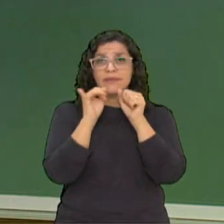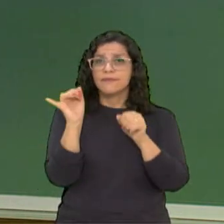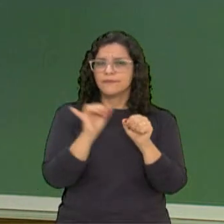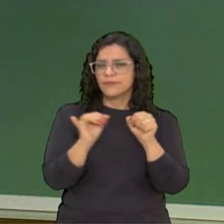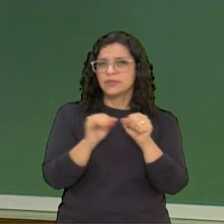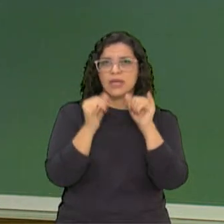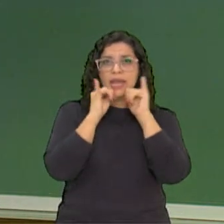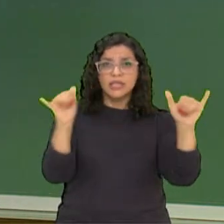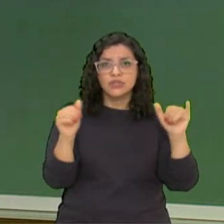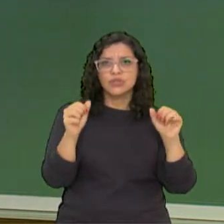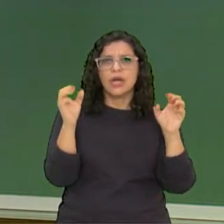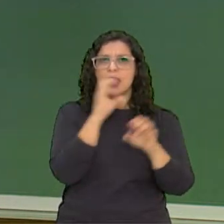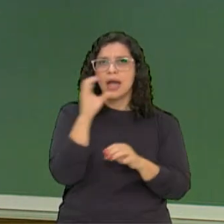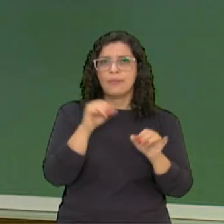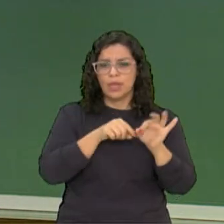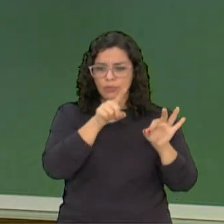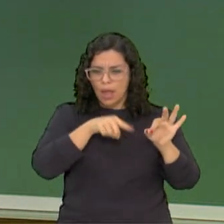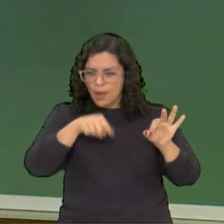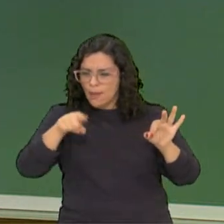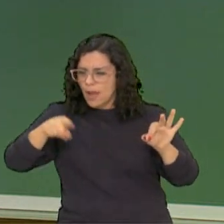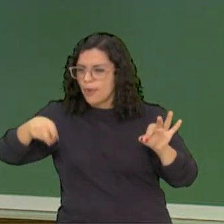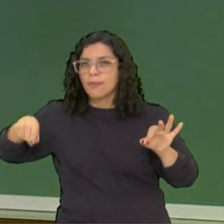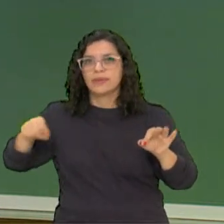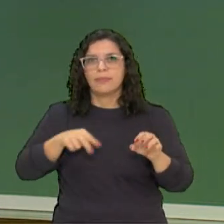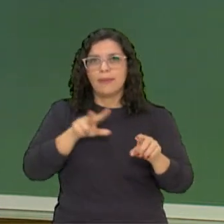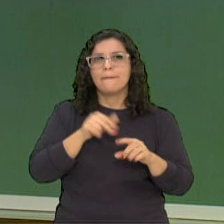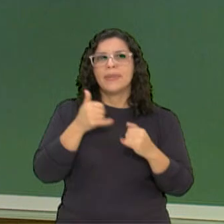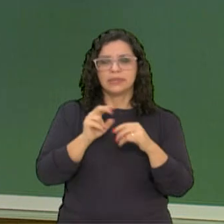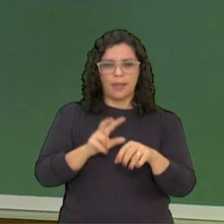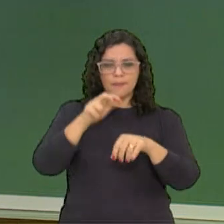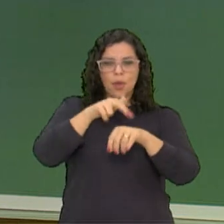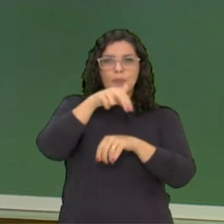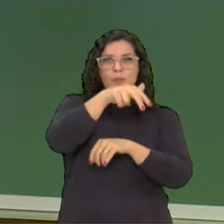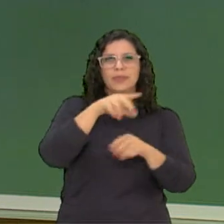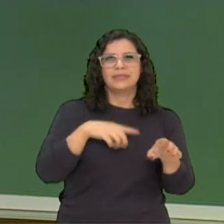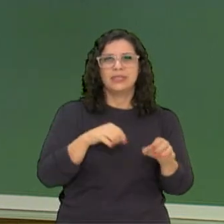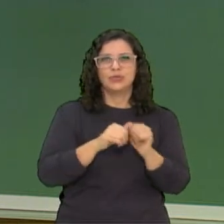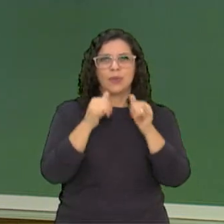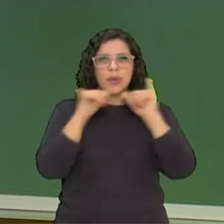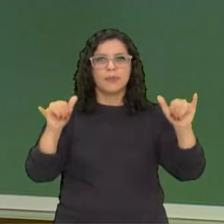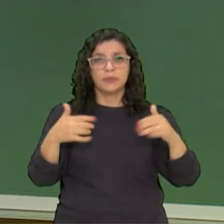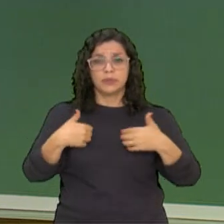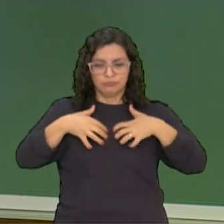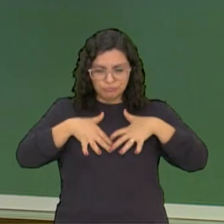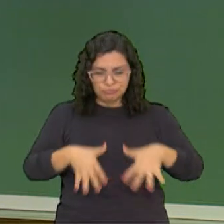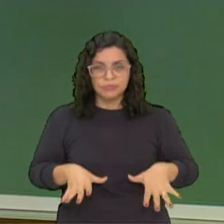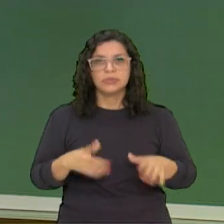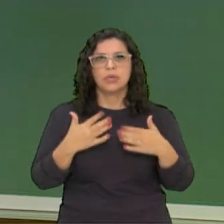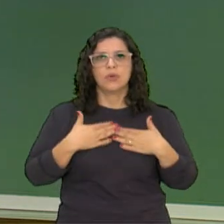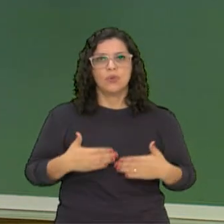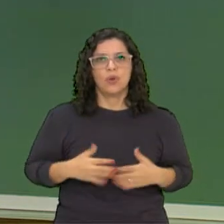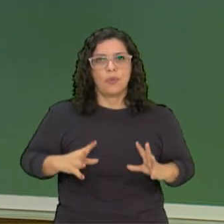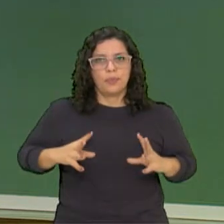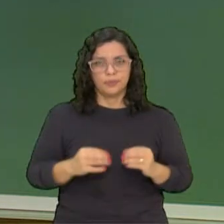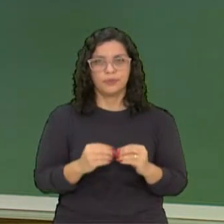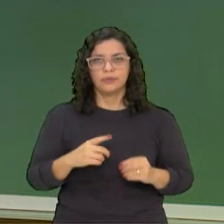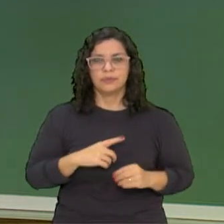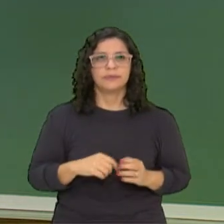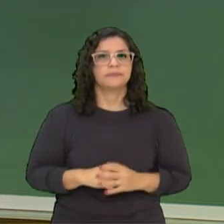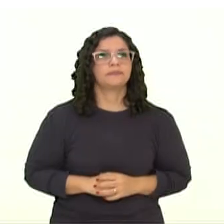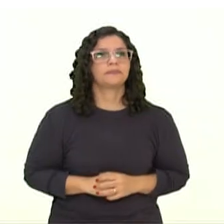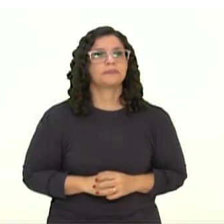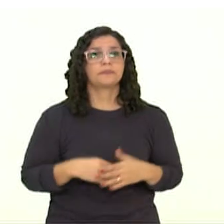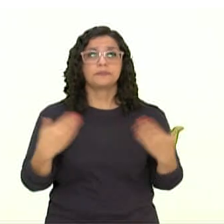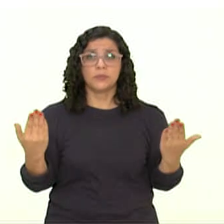vez de ele passar assim num caminho único, ele vai passando por saltos, né? Saltando, né, pelos espaços ali dos